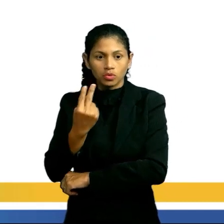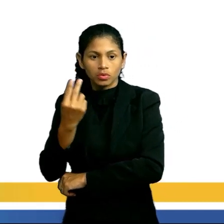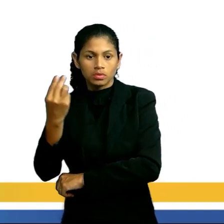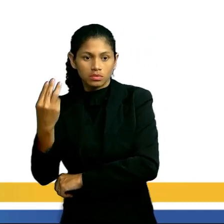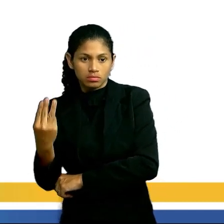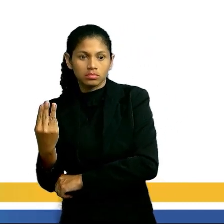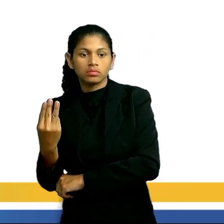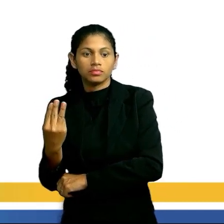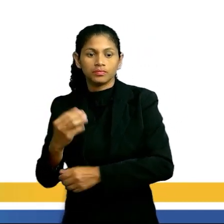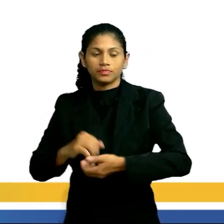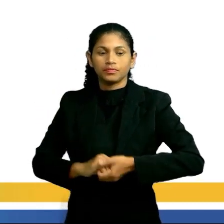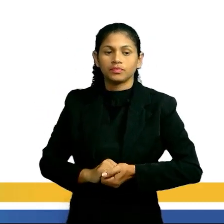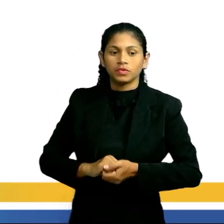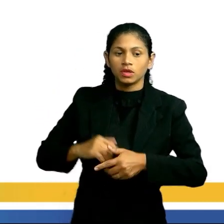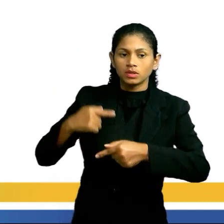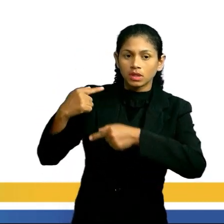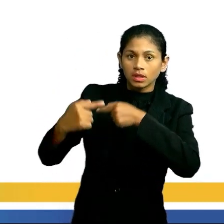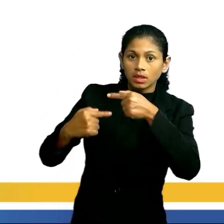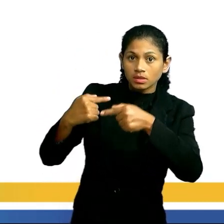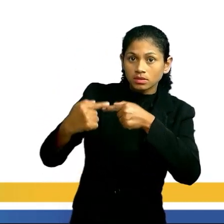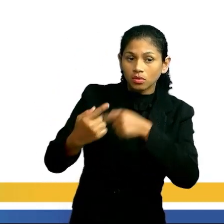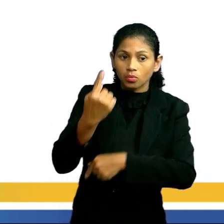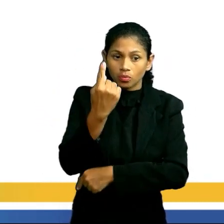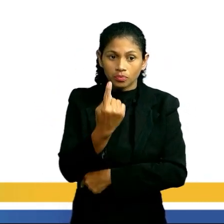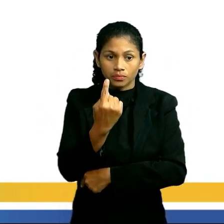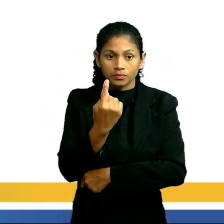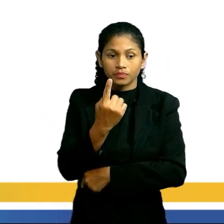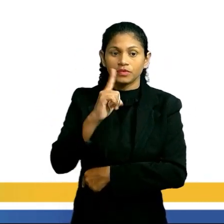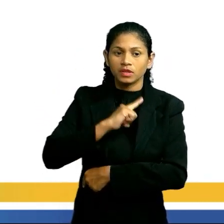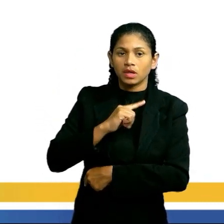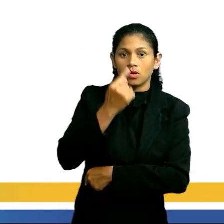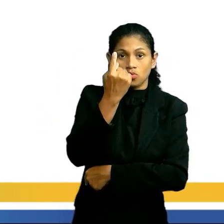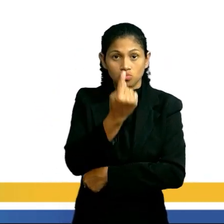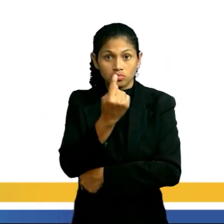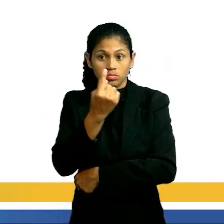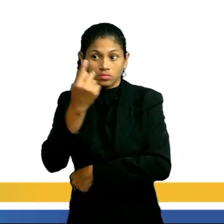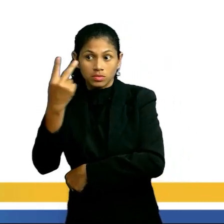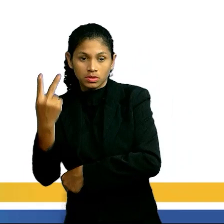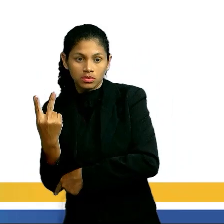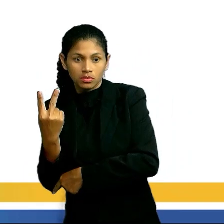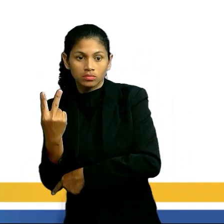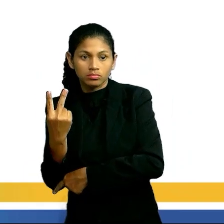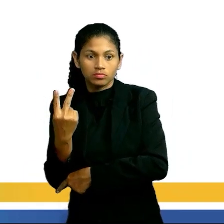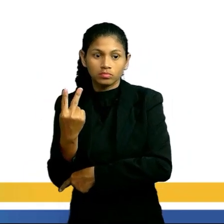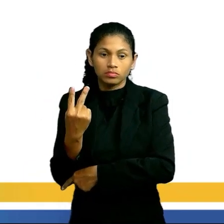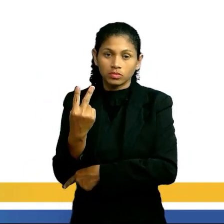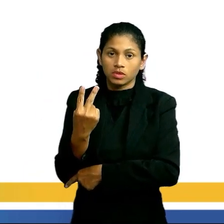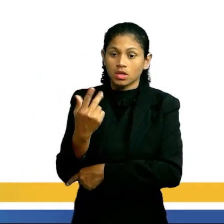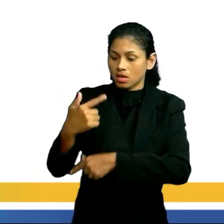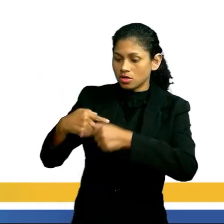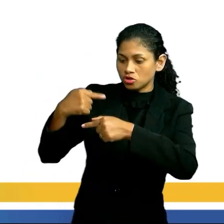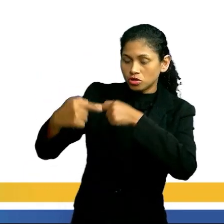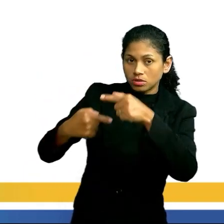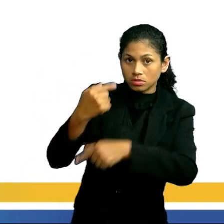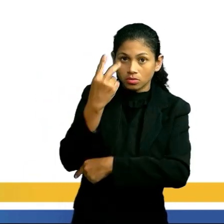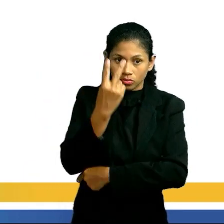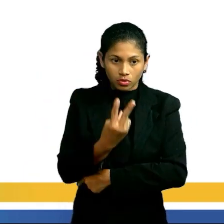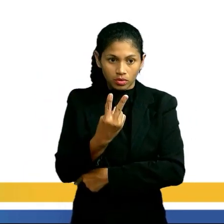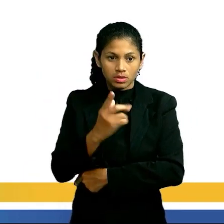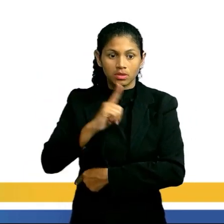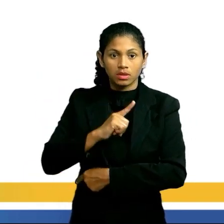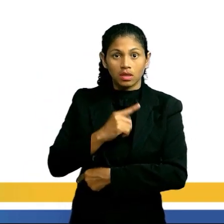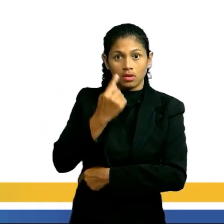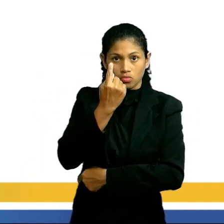geração 2 tem um indivíduo 1, 2. A geração 2 tem um indivíduo 2, 1,